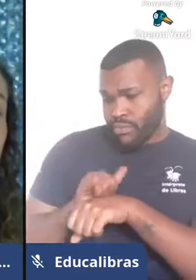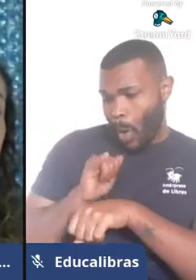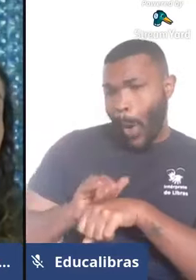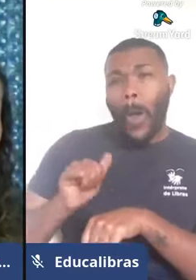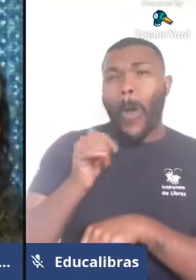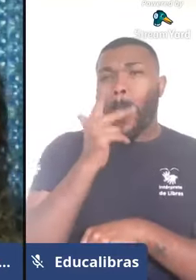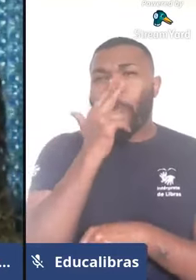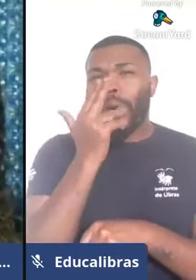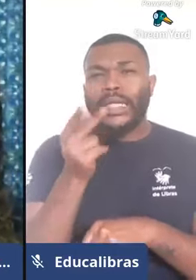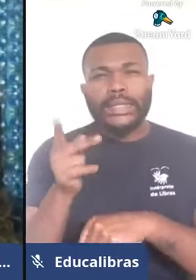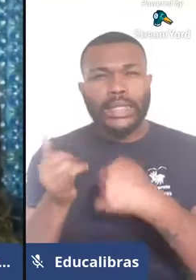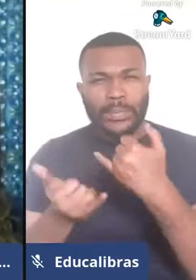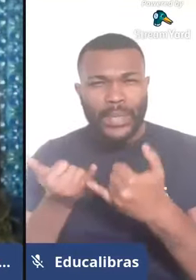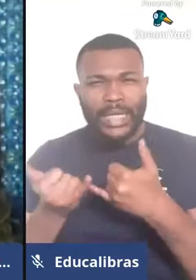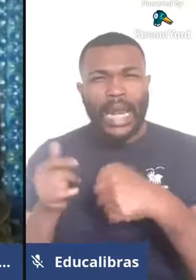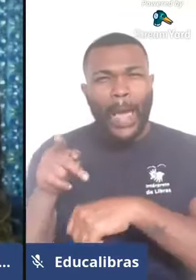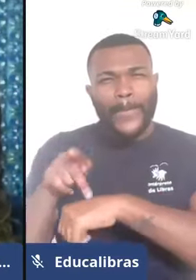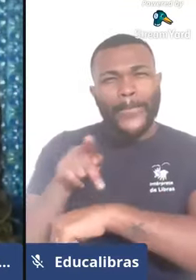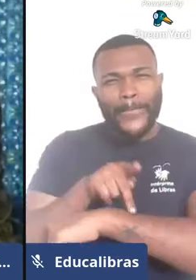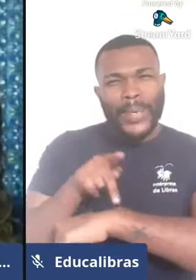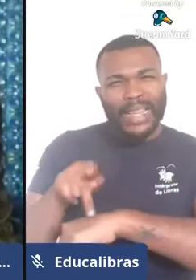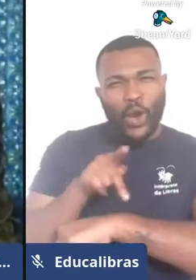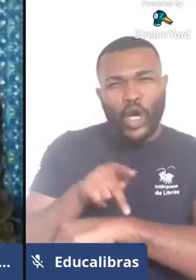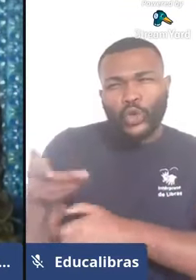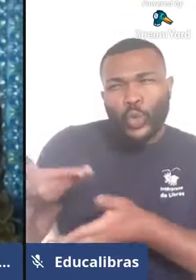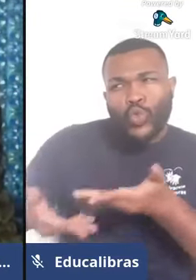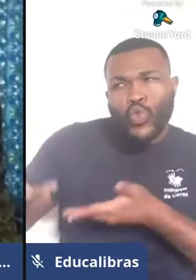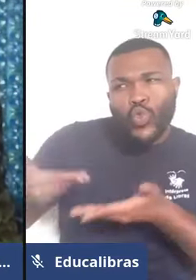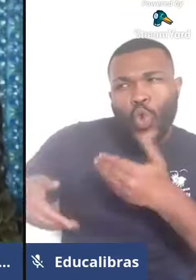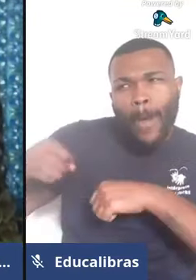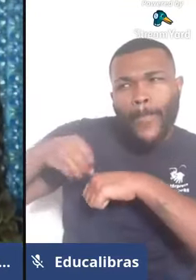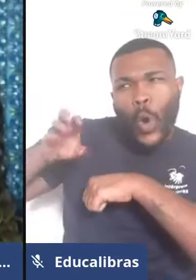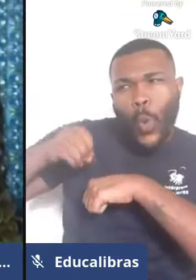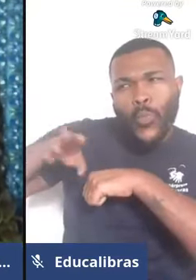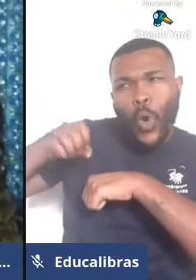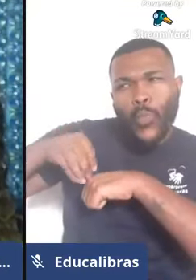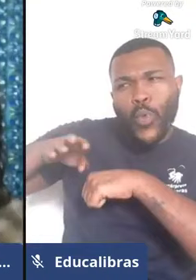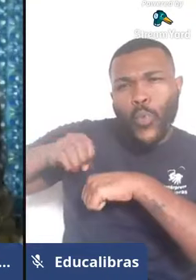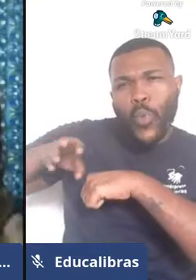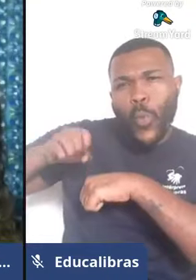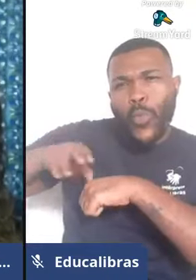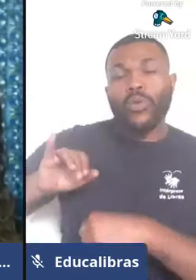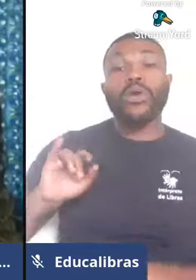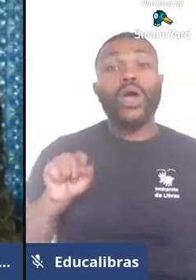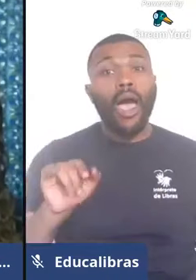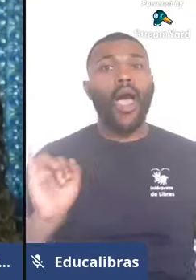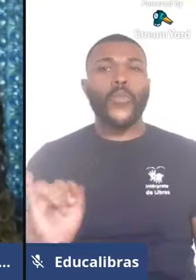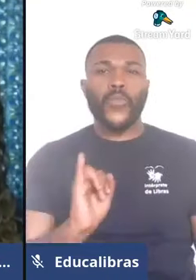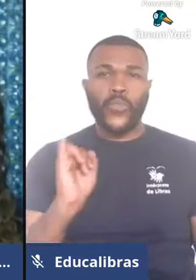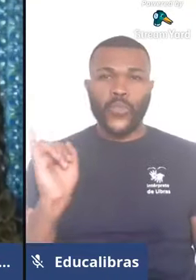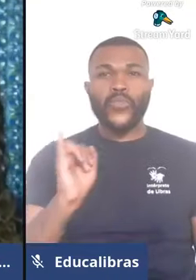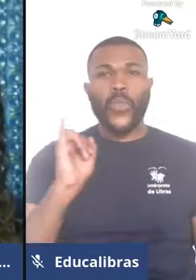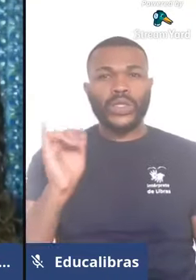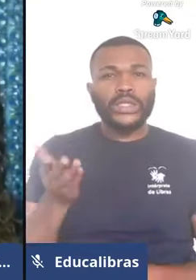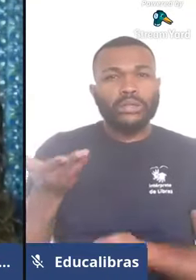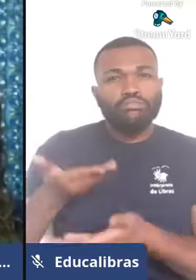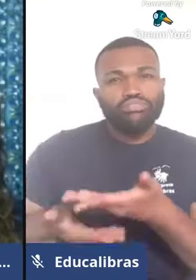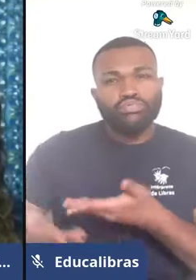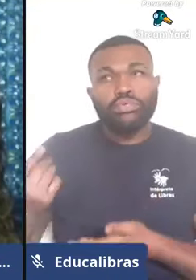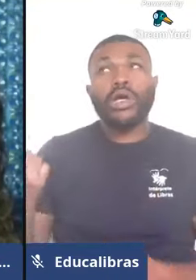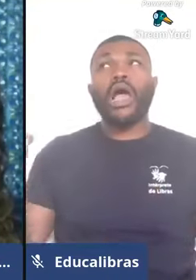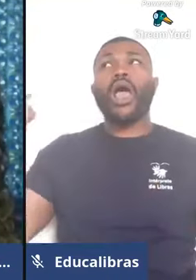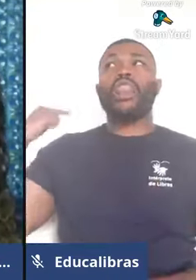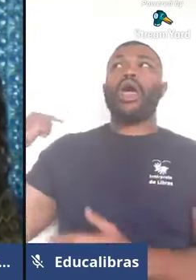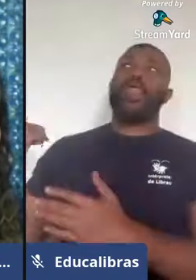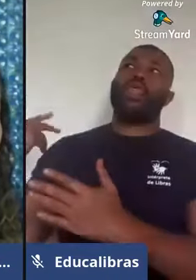com as outras secretarias, eu acho que é o ganho maior que tem em relação, que se traz de lá para cá, né? Desde a concepção até